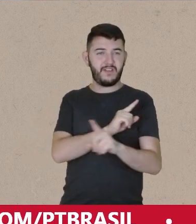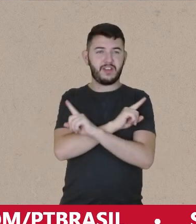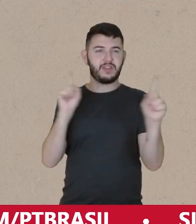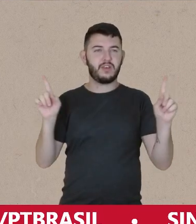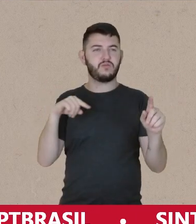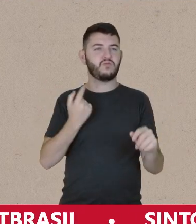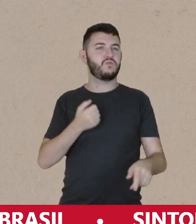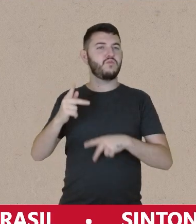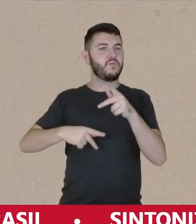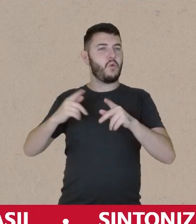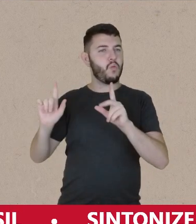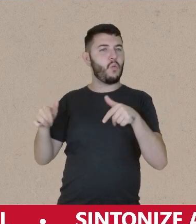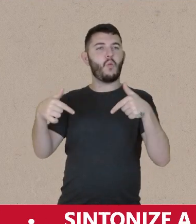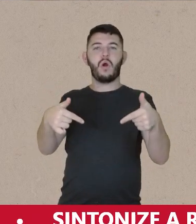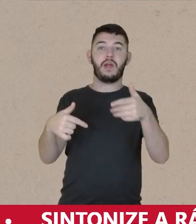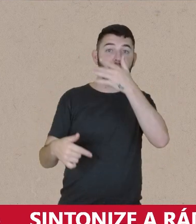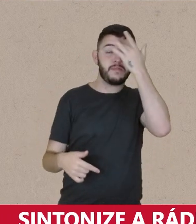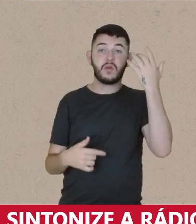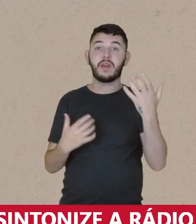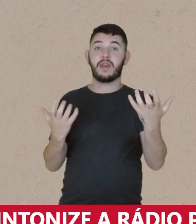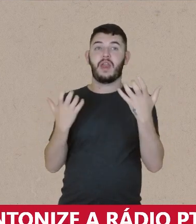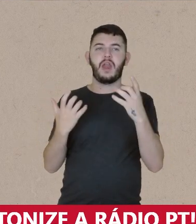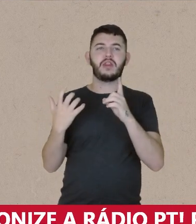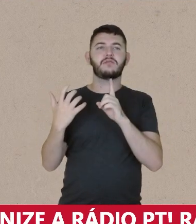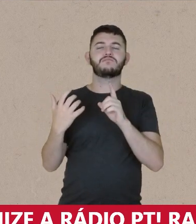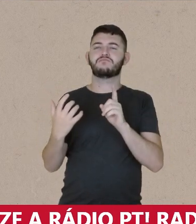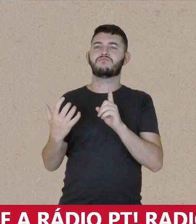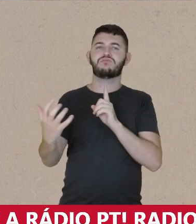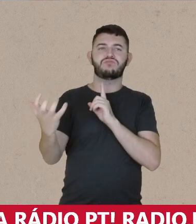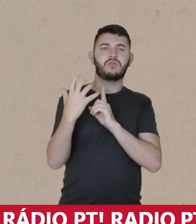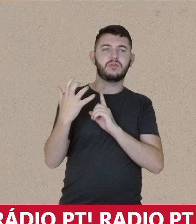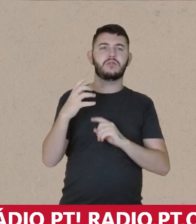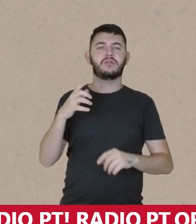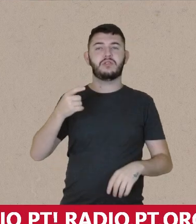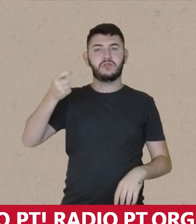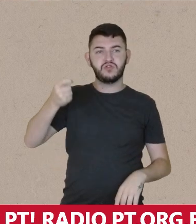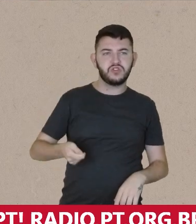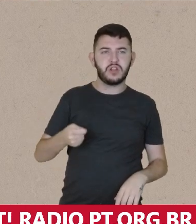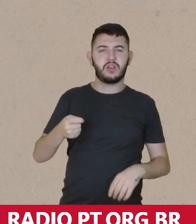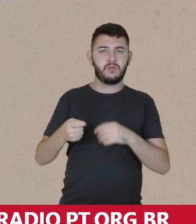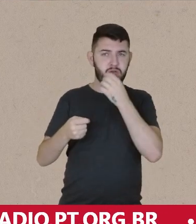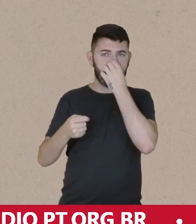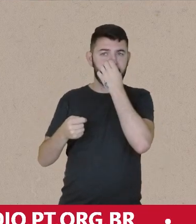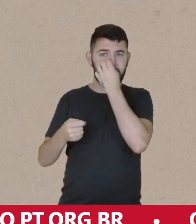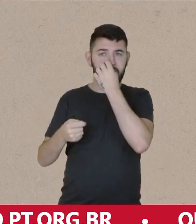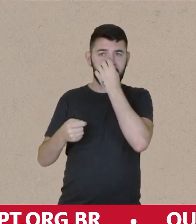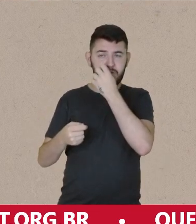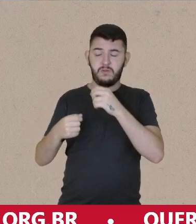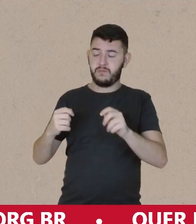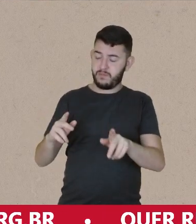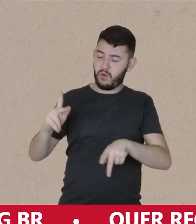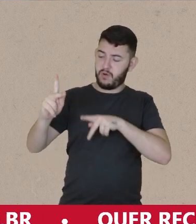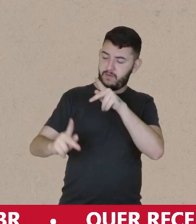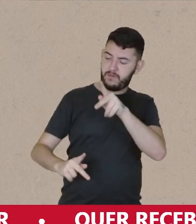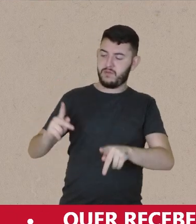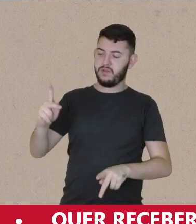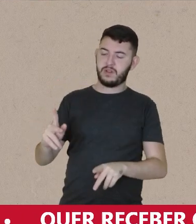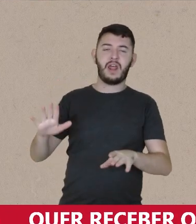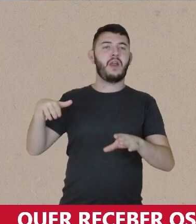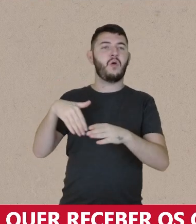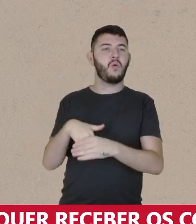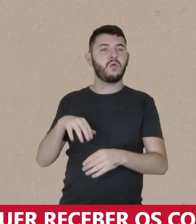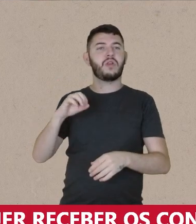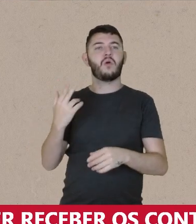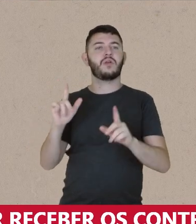nos convencer. Mesmo em ditadura, o povo nas ruas ou nas urnas a derrotou.